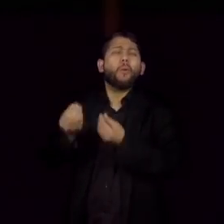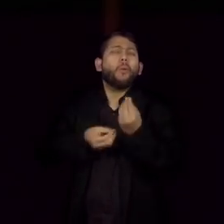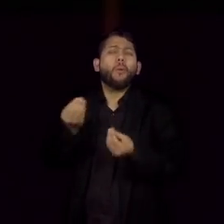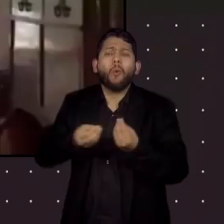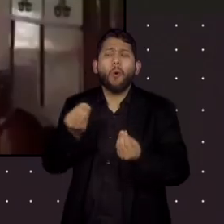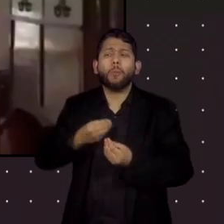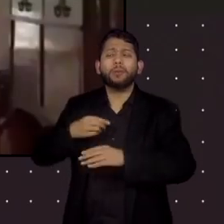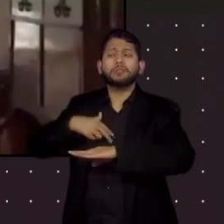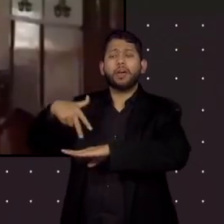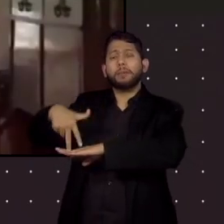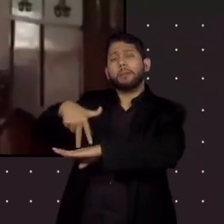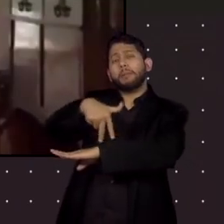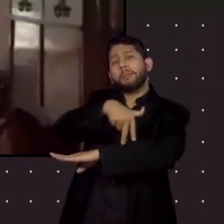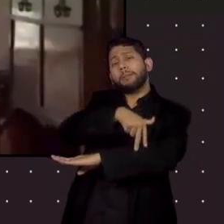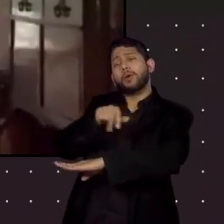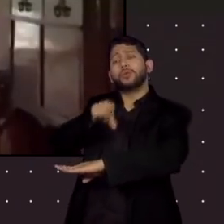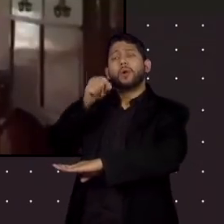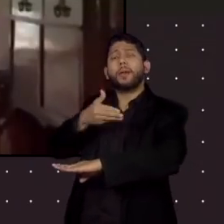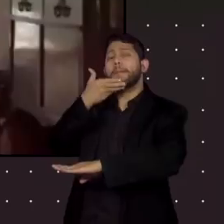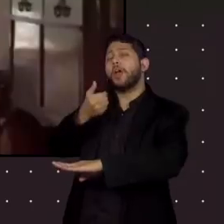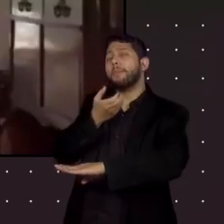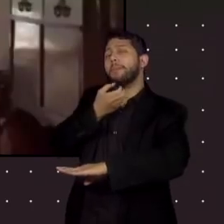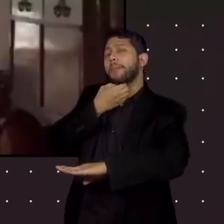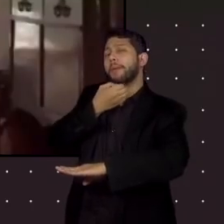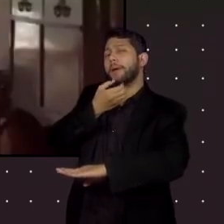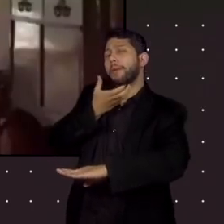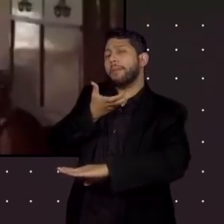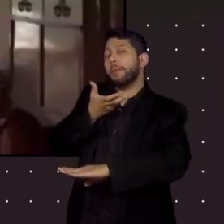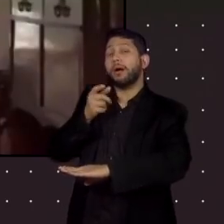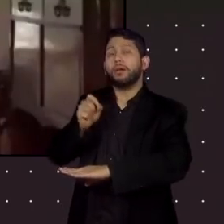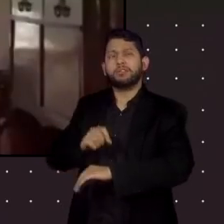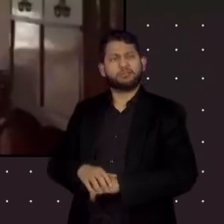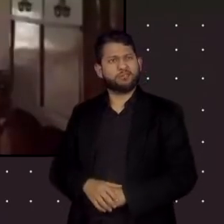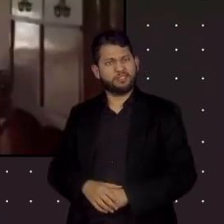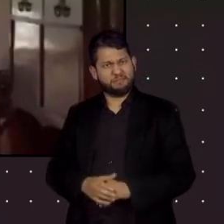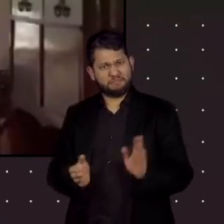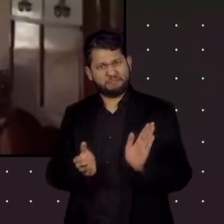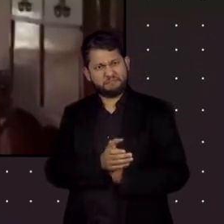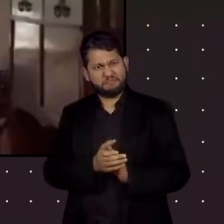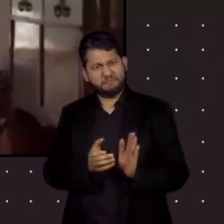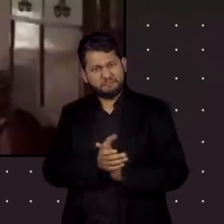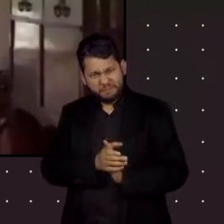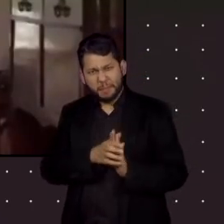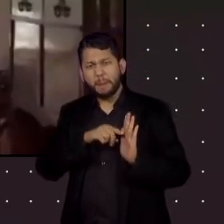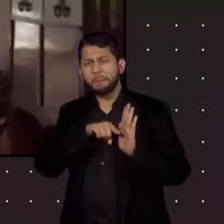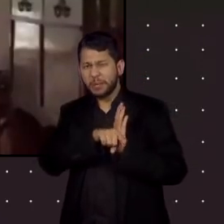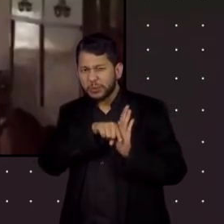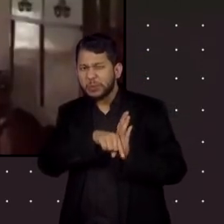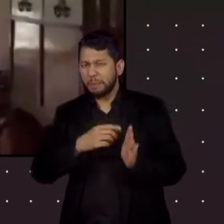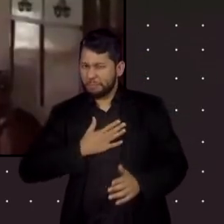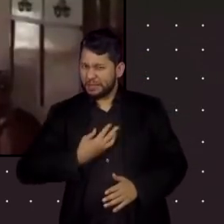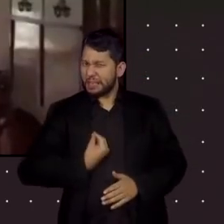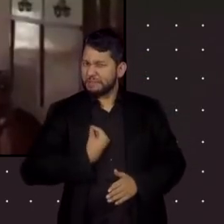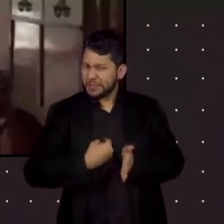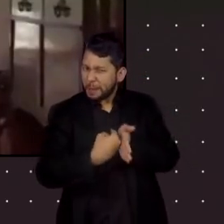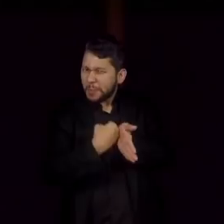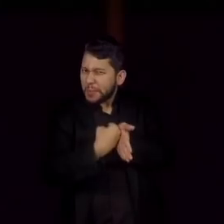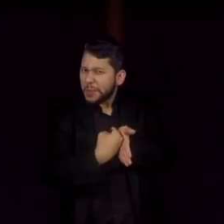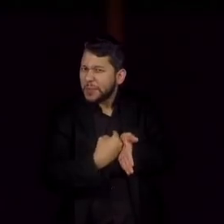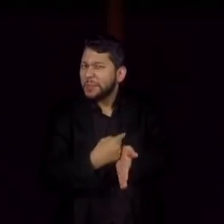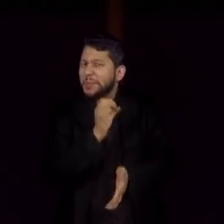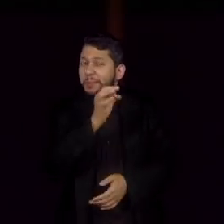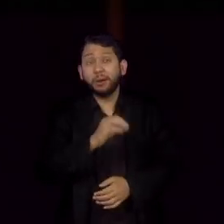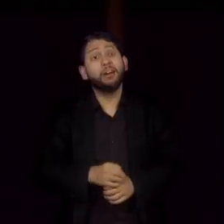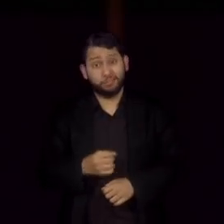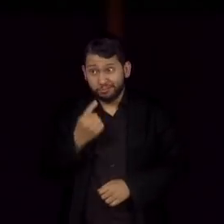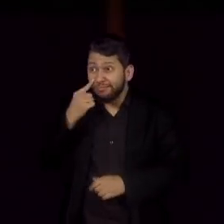oportunidade? Atílio, vocês pesquisaram, hein? Eu estou vendo, hein? A gente fuçou a tua